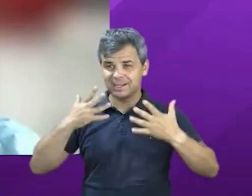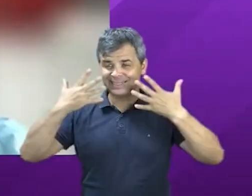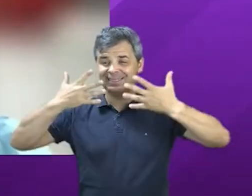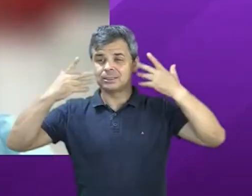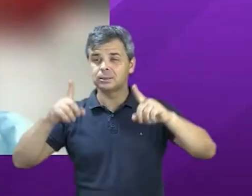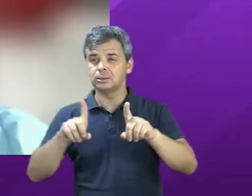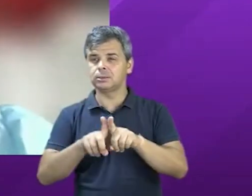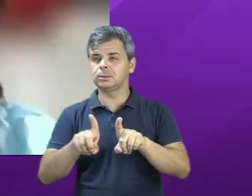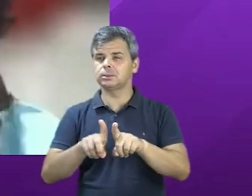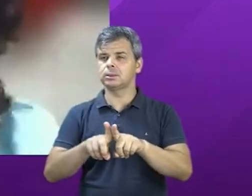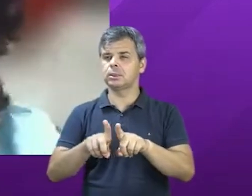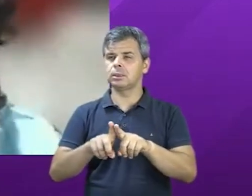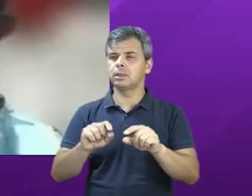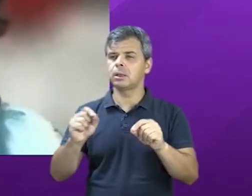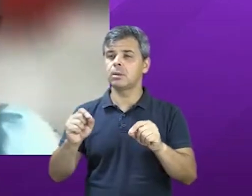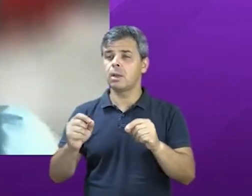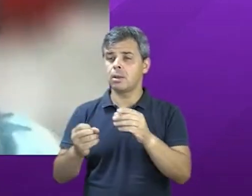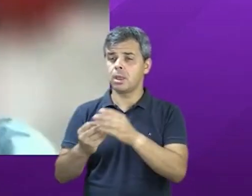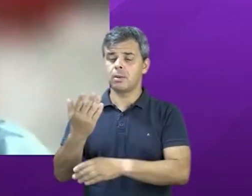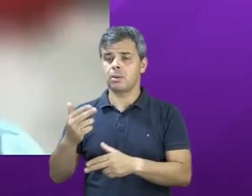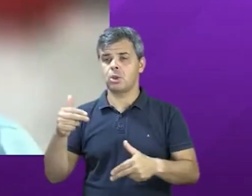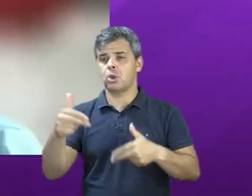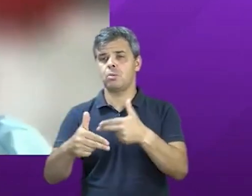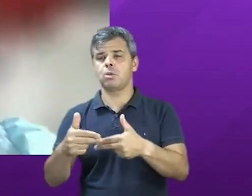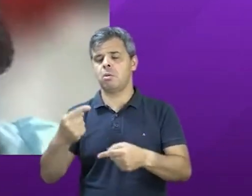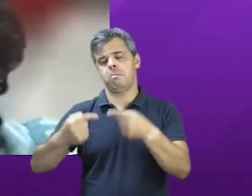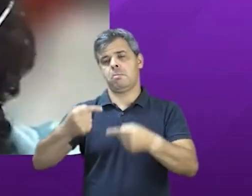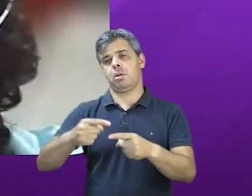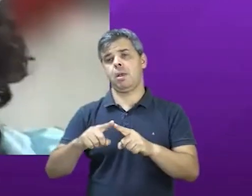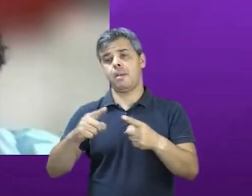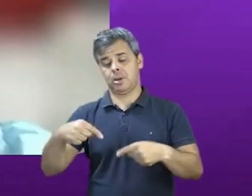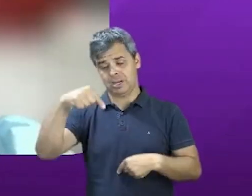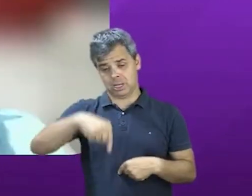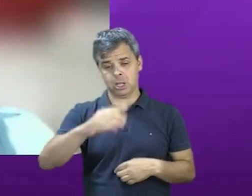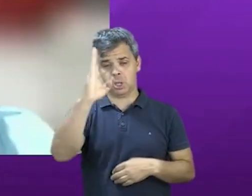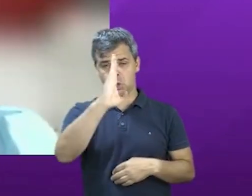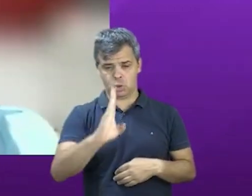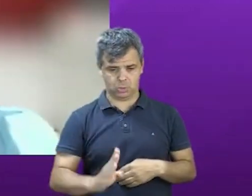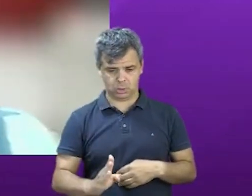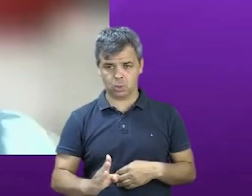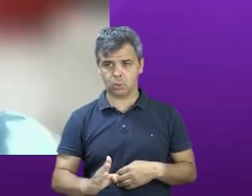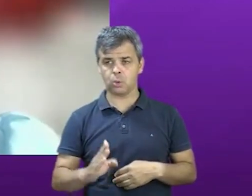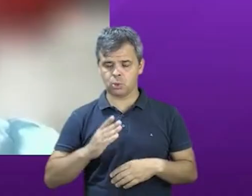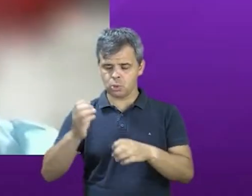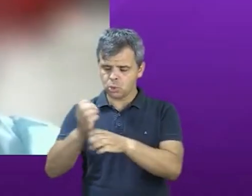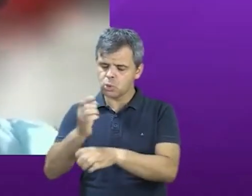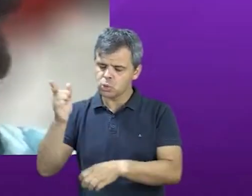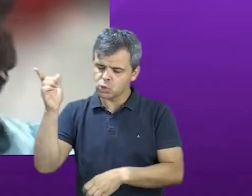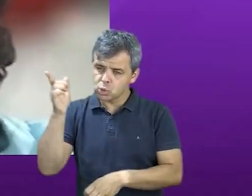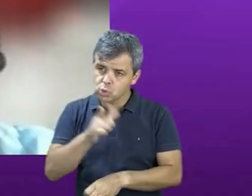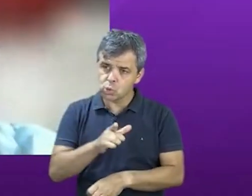alegrias, e no nascimento dela não tem essa politização, mas aqui no Brasil a gente